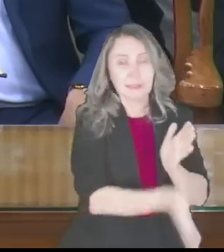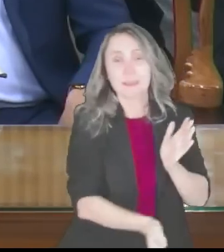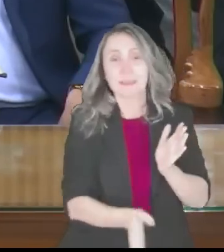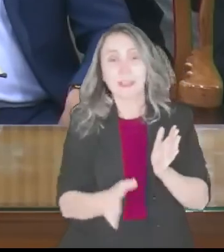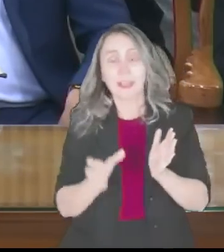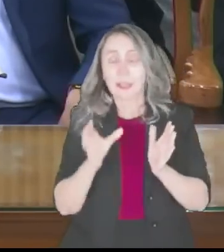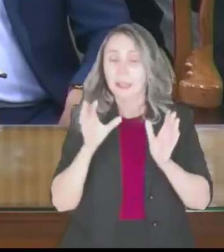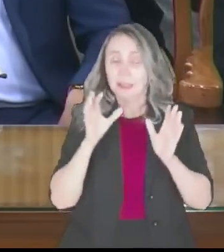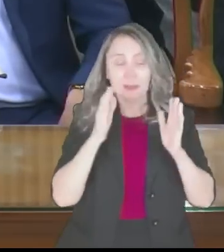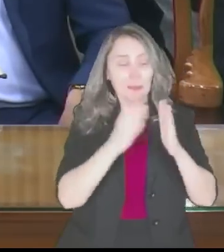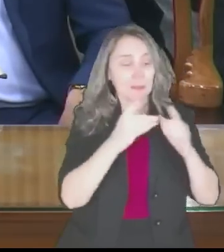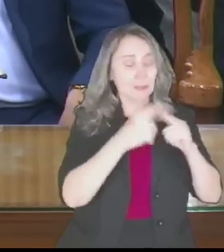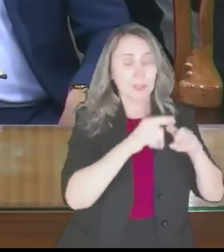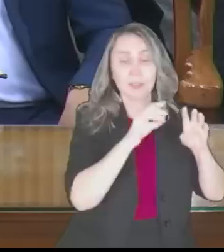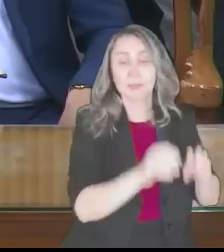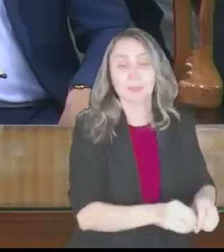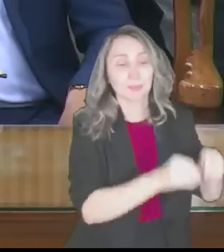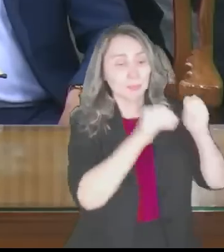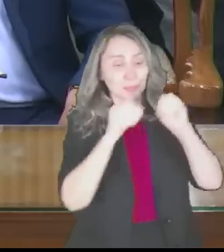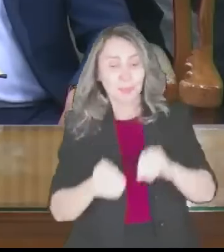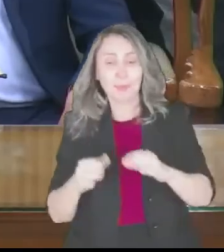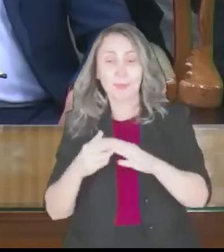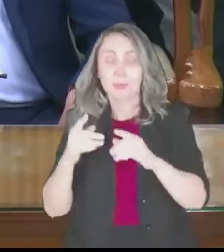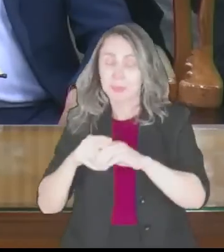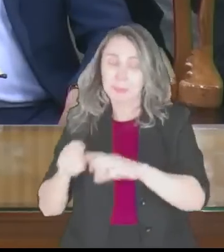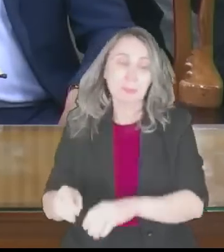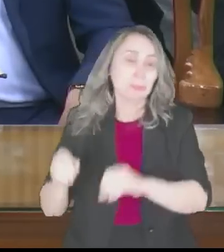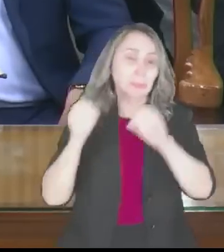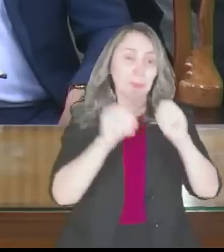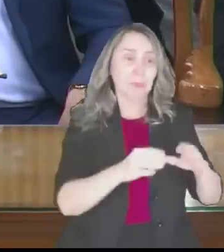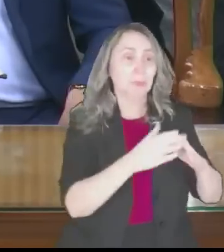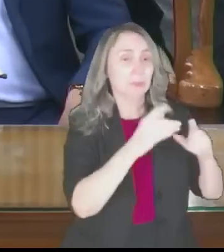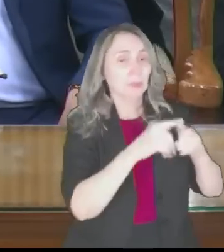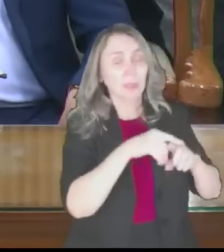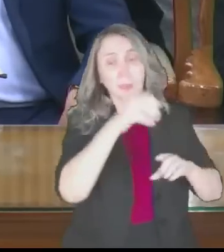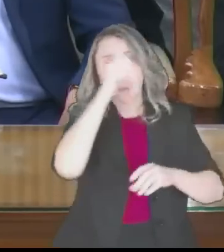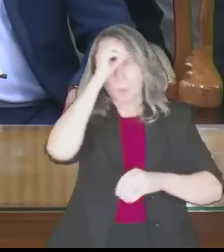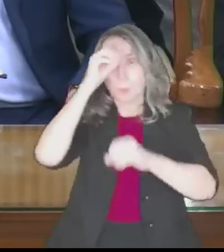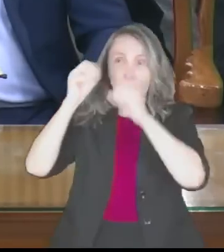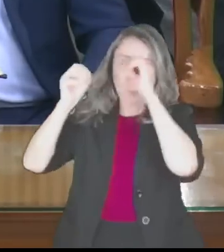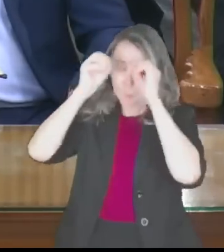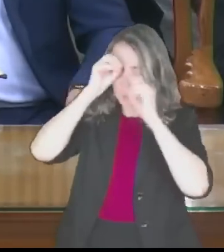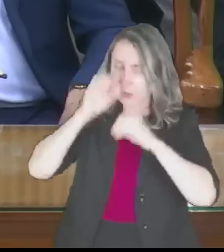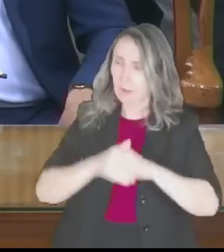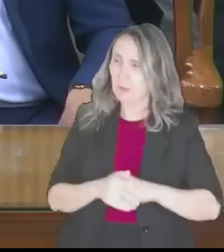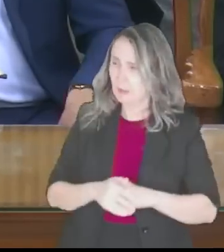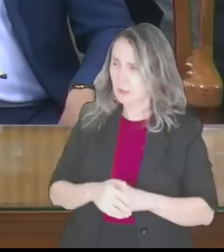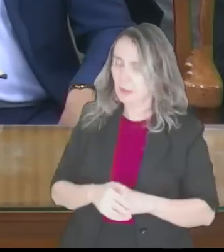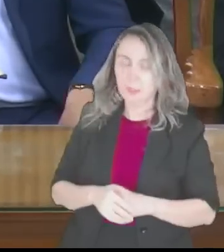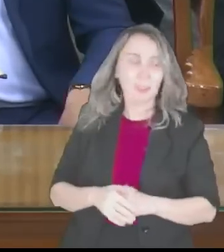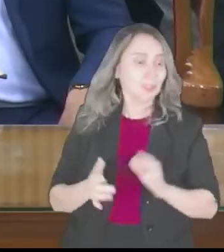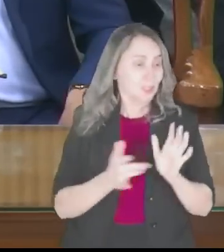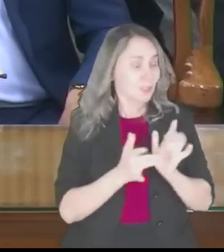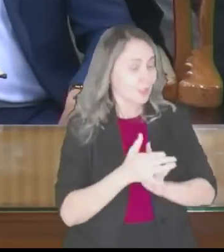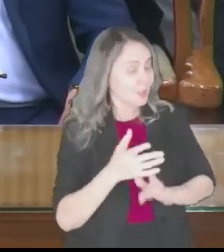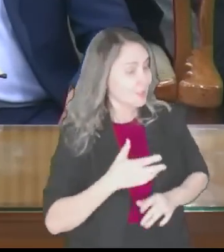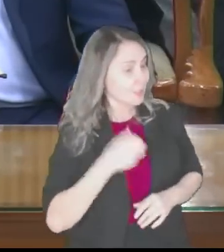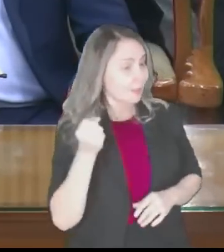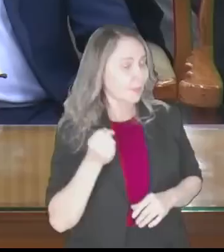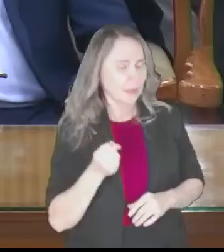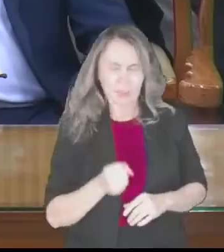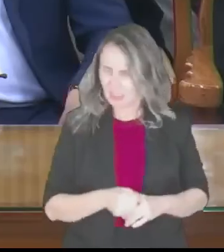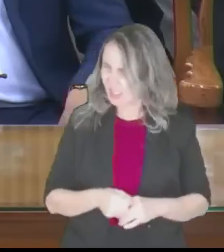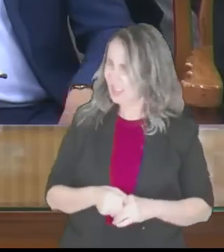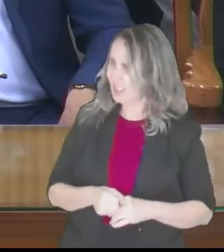de igreja, não sabe de nada, não sabe nem, se você disser Jesus salva, ele diz é mesmo. Se disser não é Jesus, mas não é